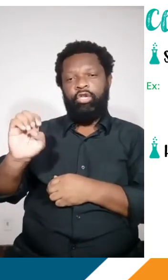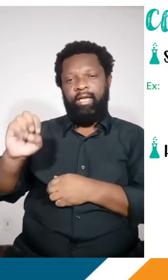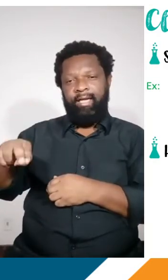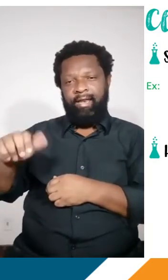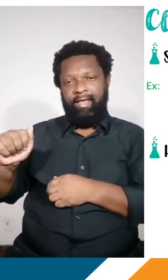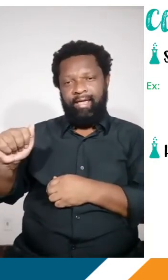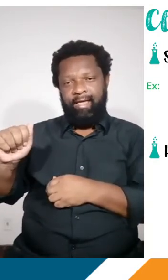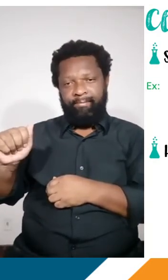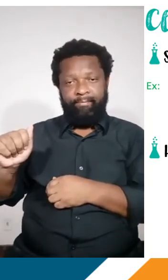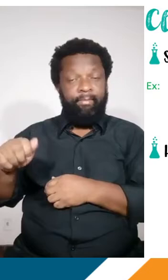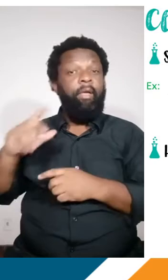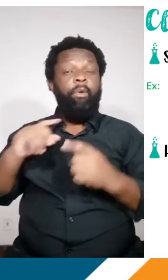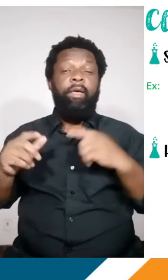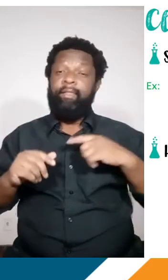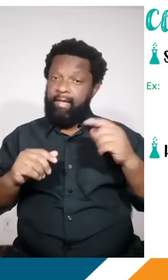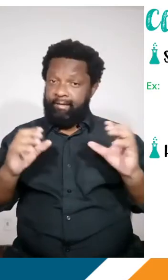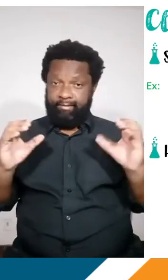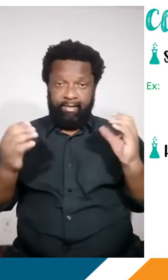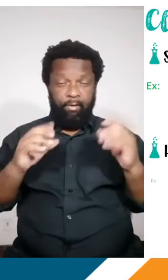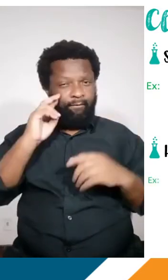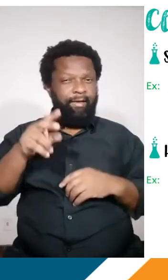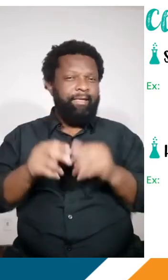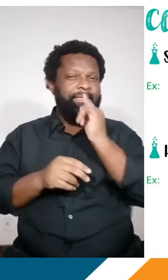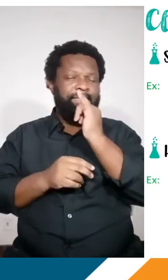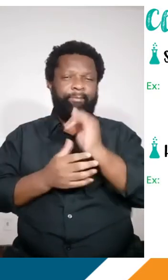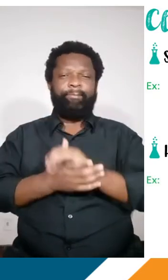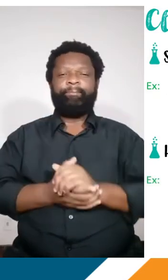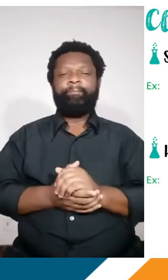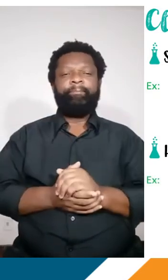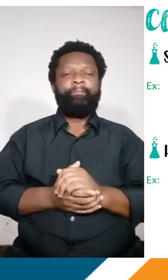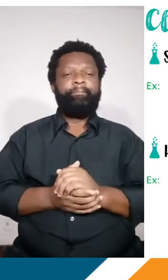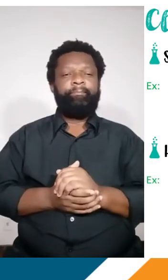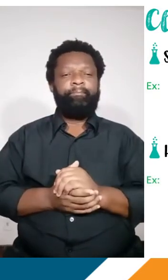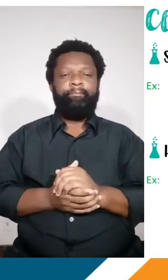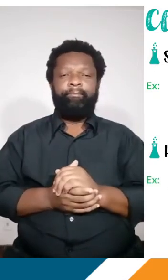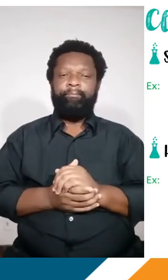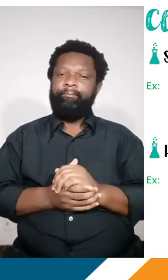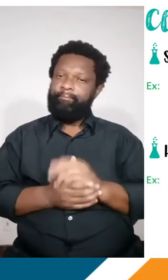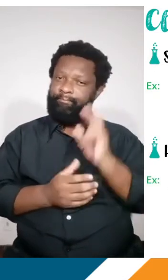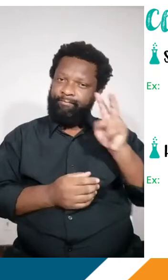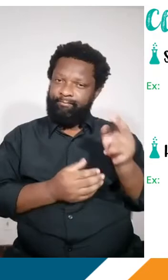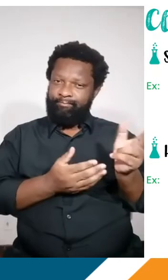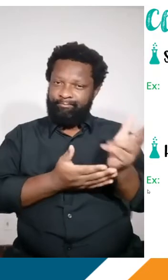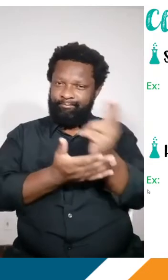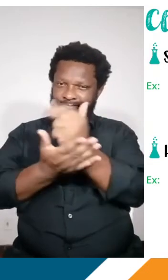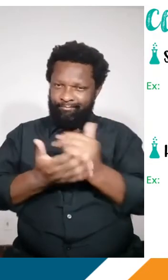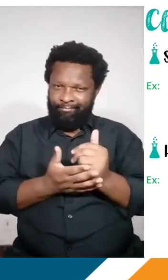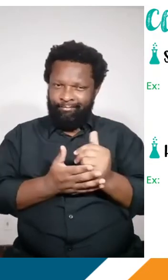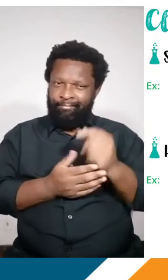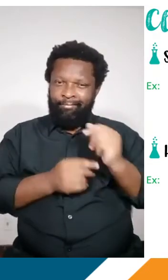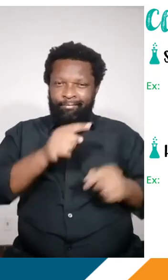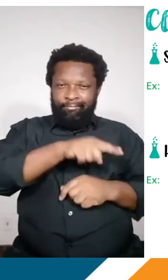carbono entre carbonos. Para isso ficar mais claro, vamos olhar os exemplos. Aqui, essa primeira estrutura eu